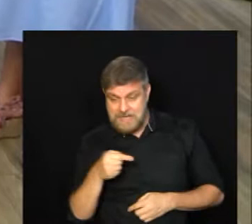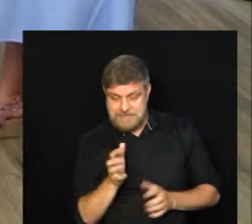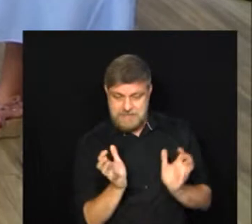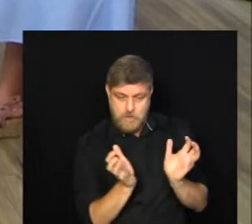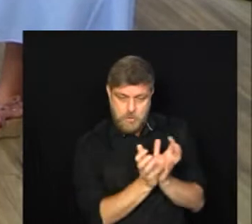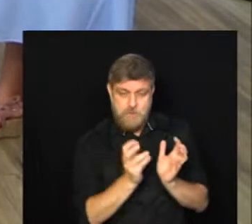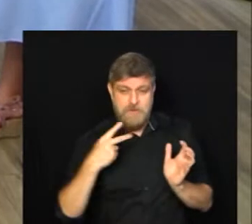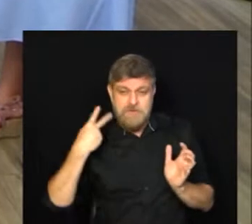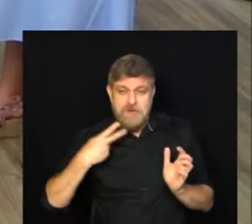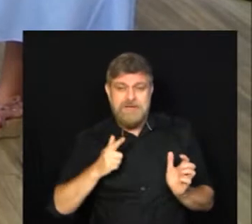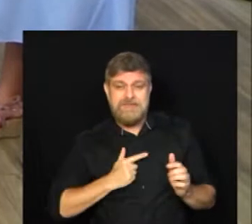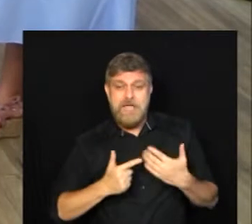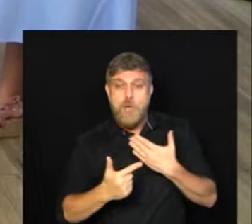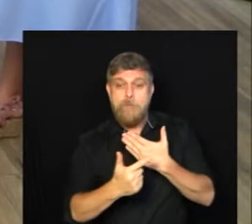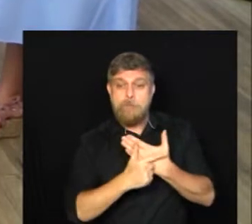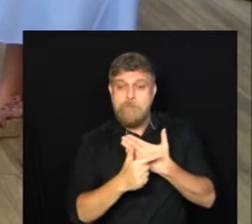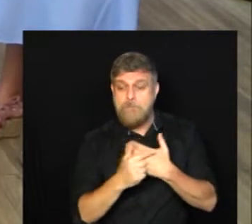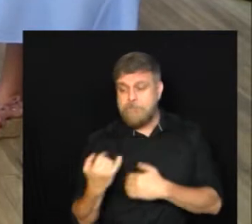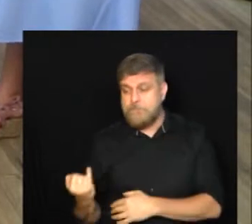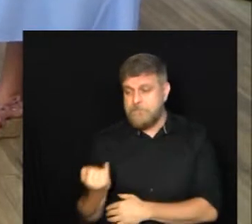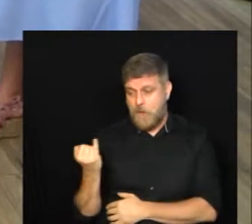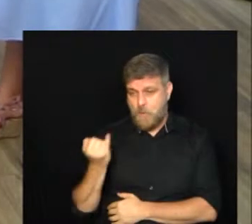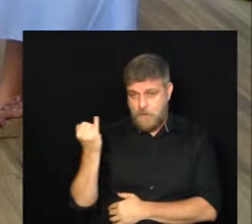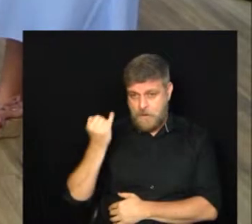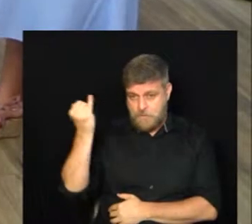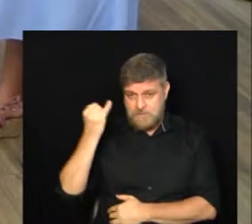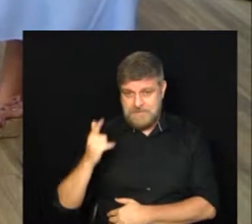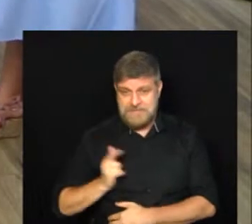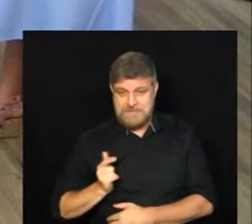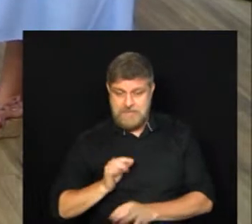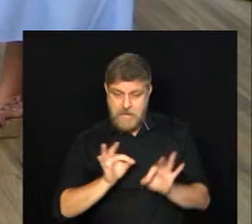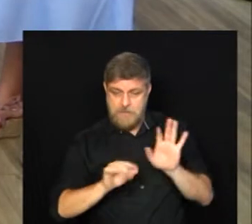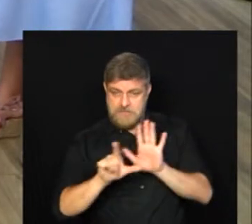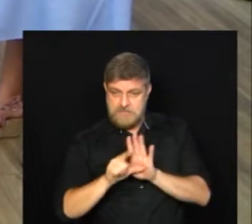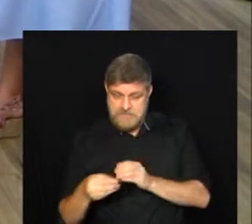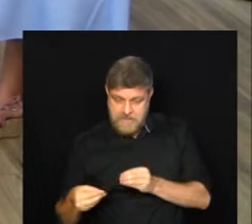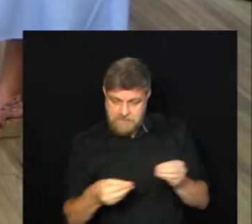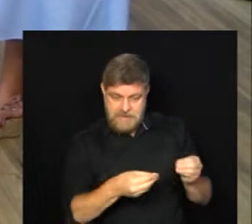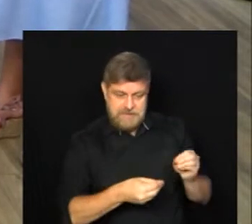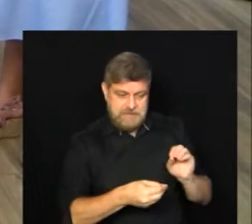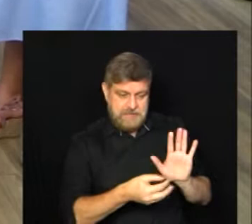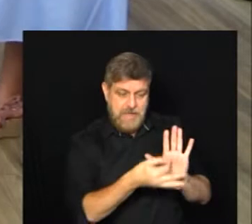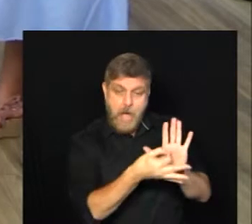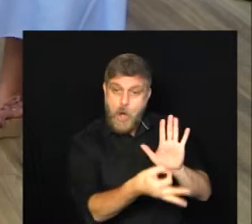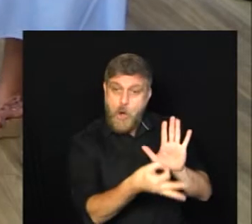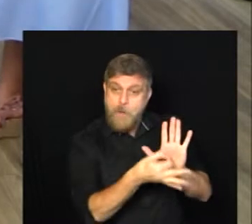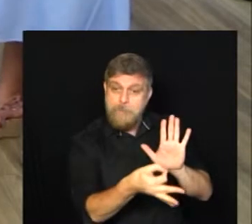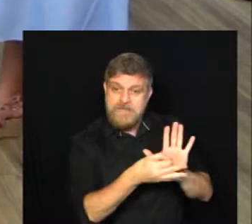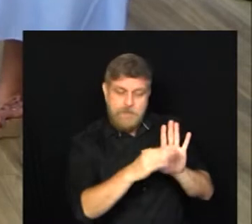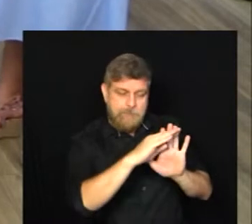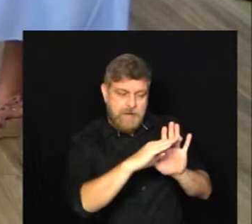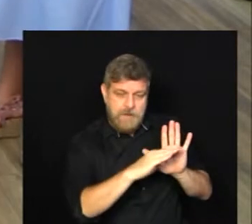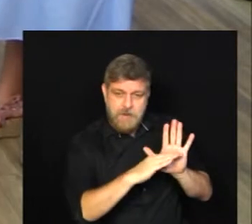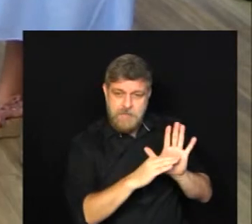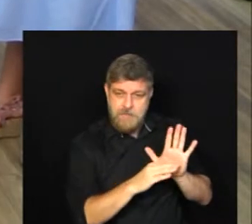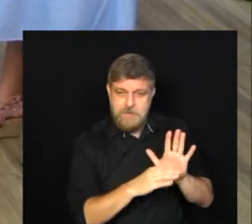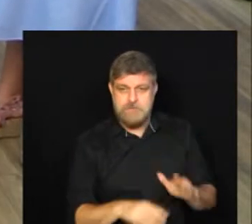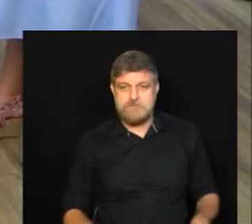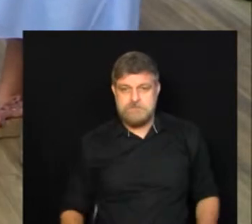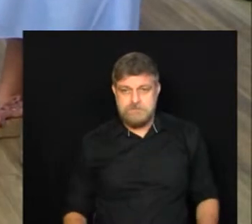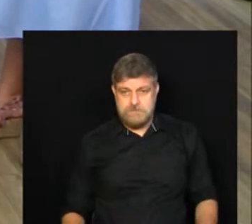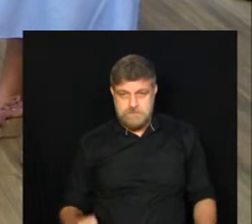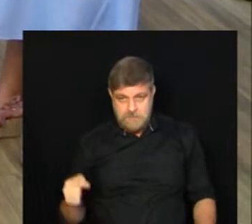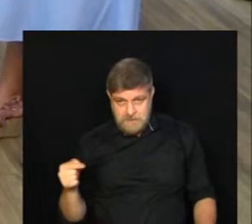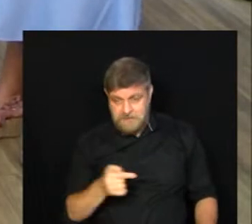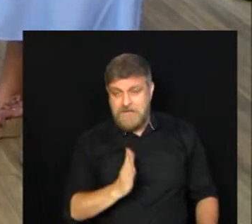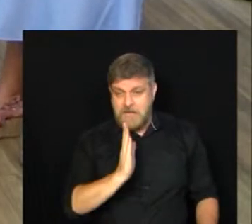elas têm um papel importantíssimo para o parecer de projetos que ainda não tiveram pareceres das comissões anteriores. Então,